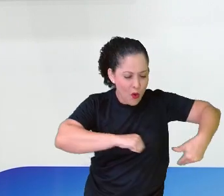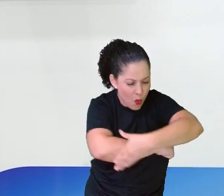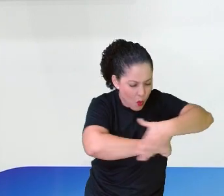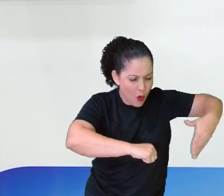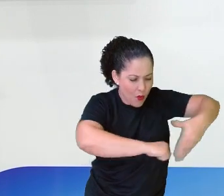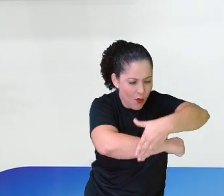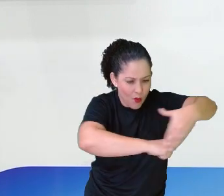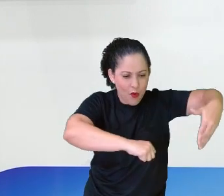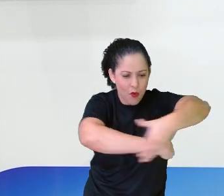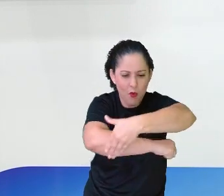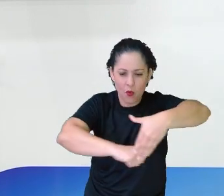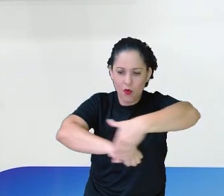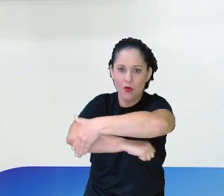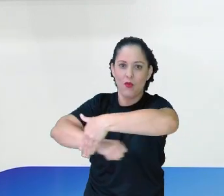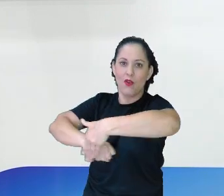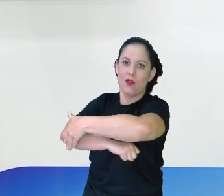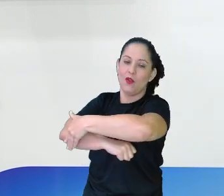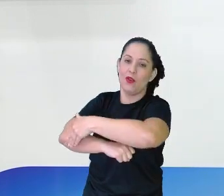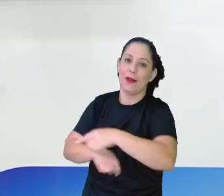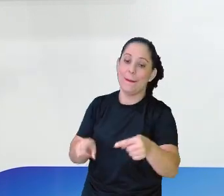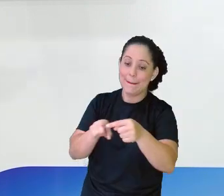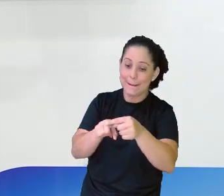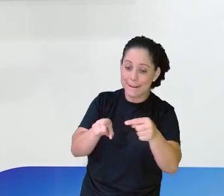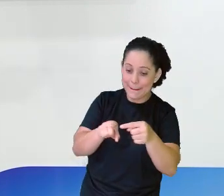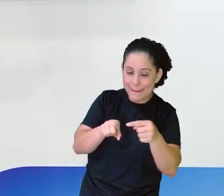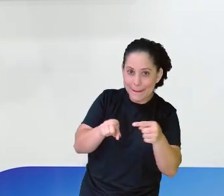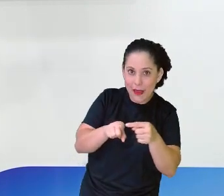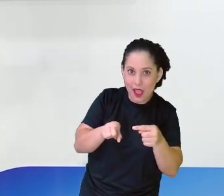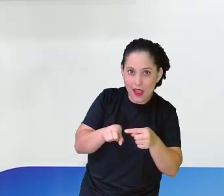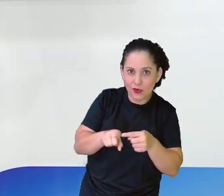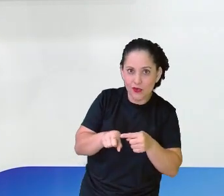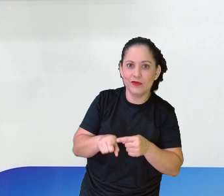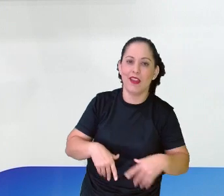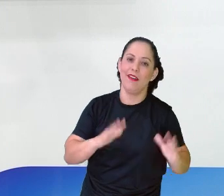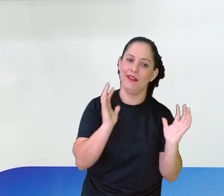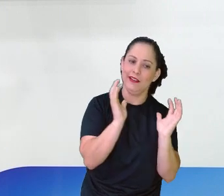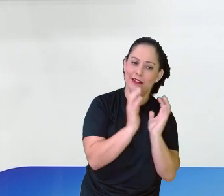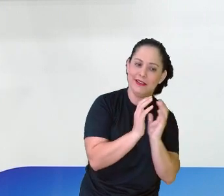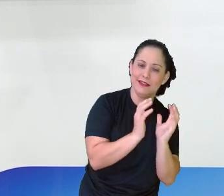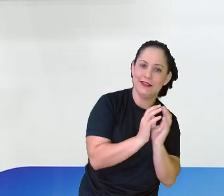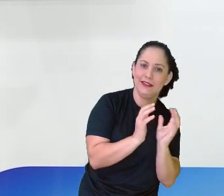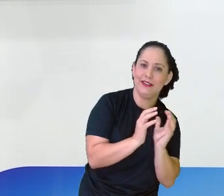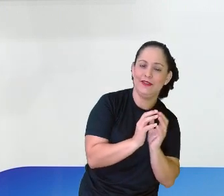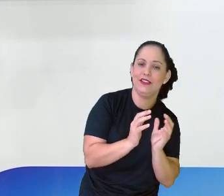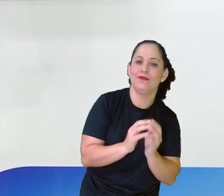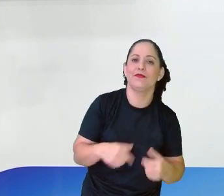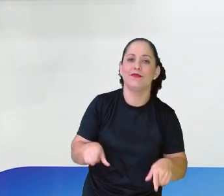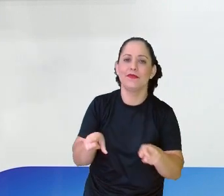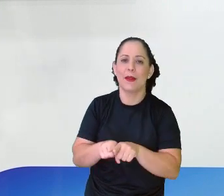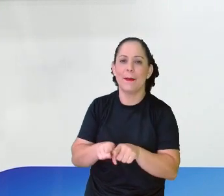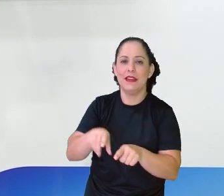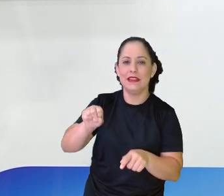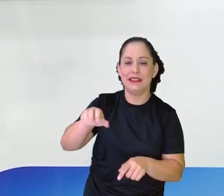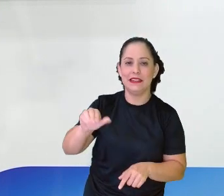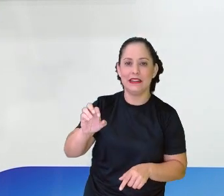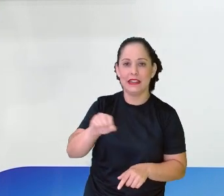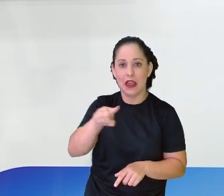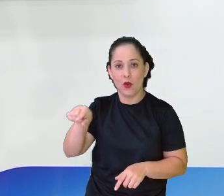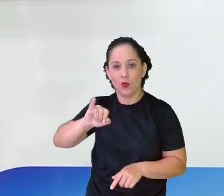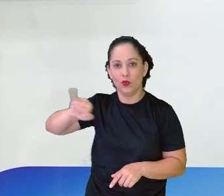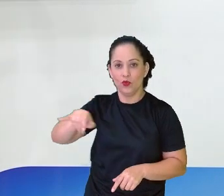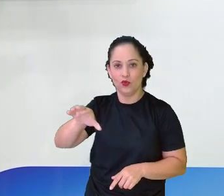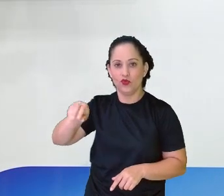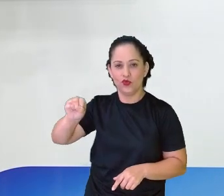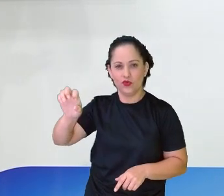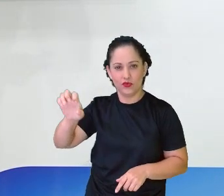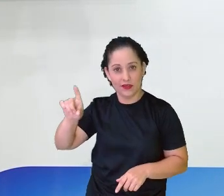dos bairros, que não tinha aquele nome de bairros. A gente vê aqui, ó, Recife, São José, Santo Antônio, Santo